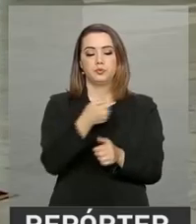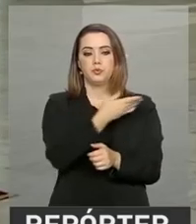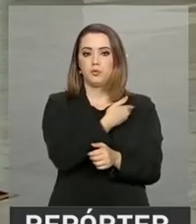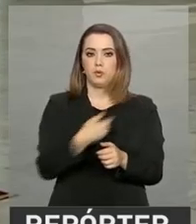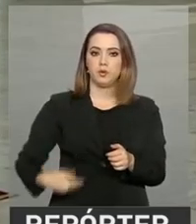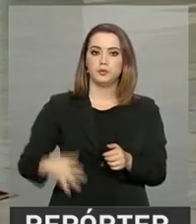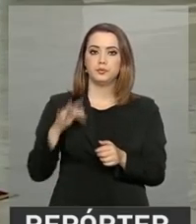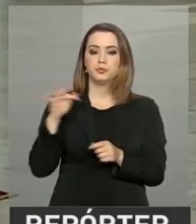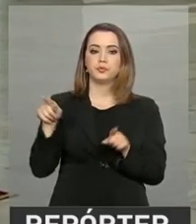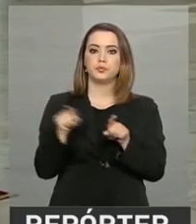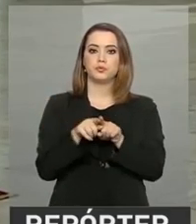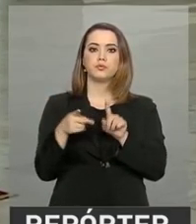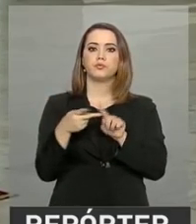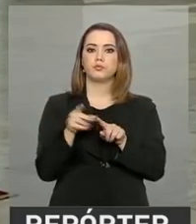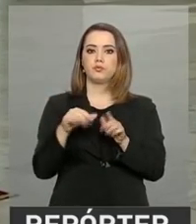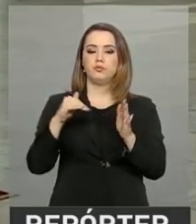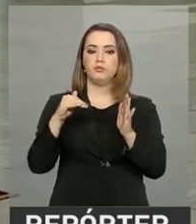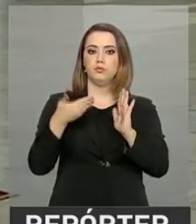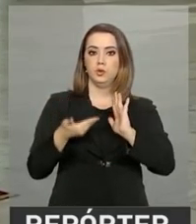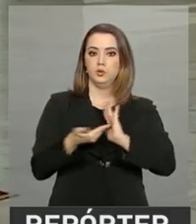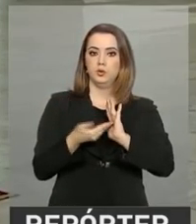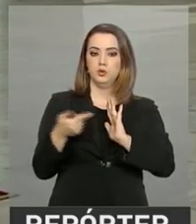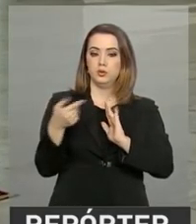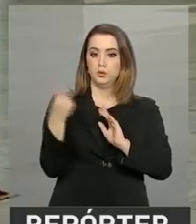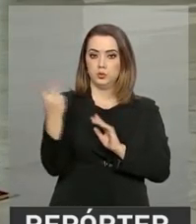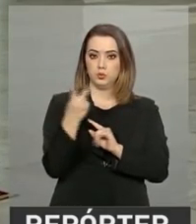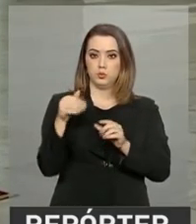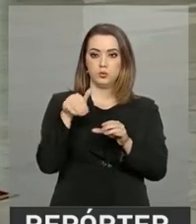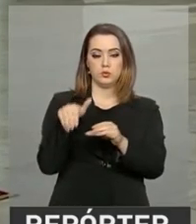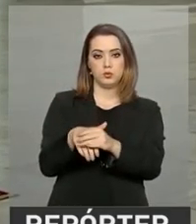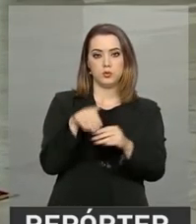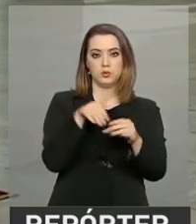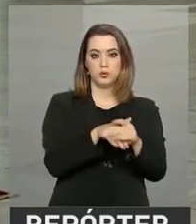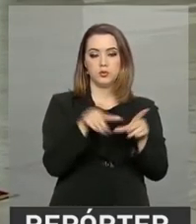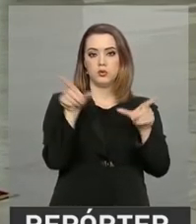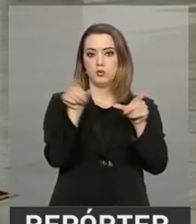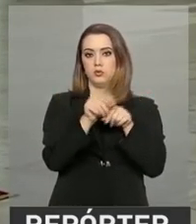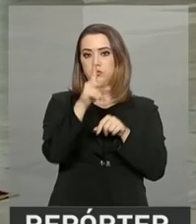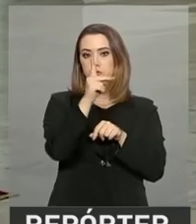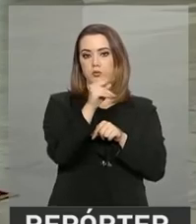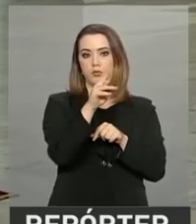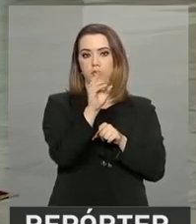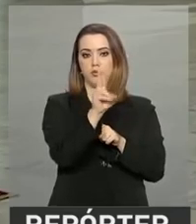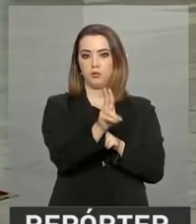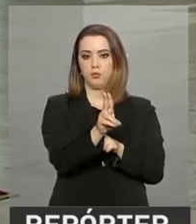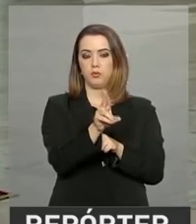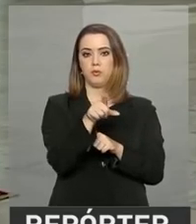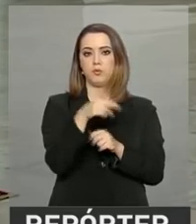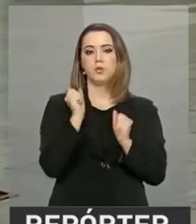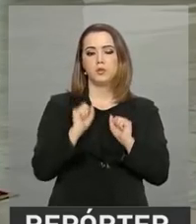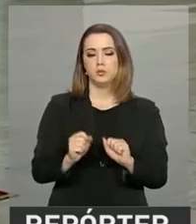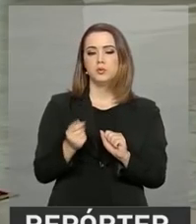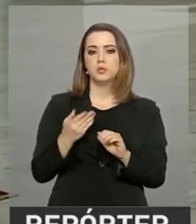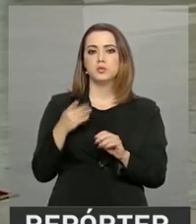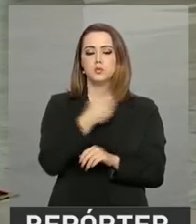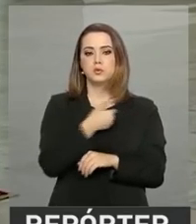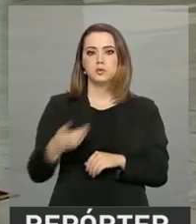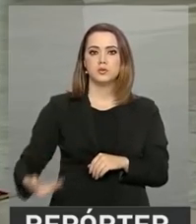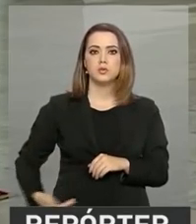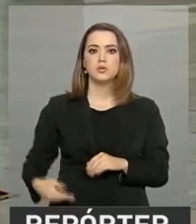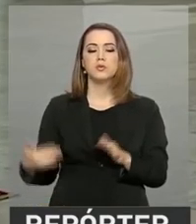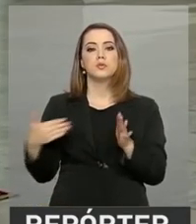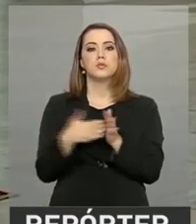constitucional que desvincula as receitas da união adru e que permite ao governo até e que vai permitir ao governo